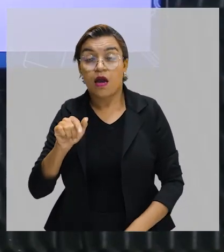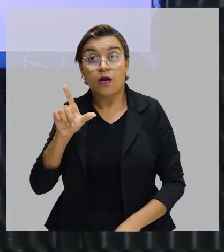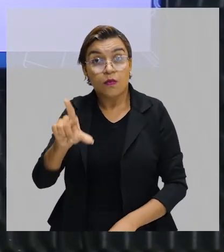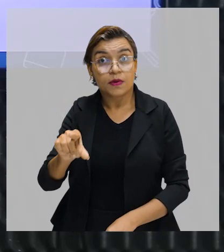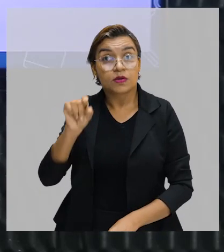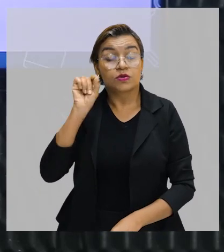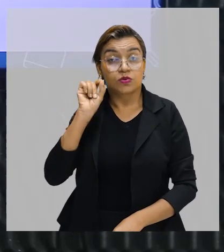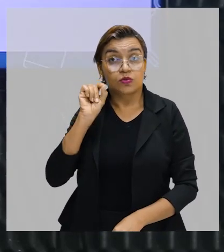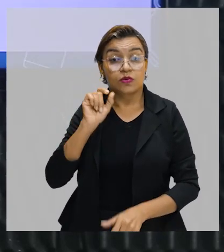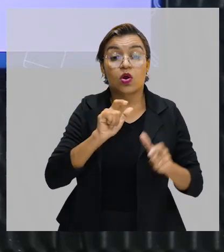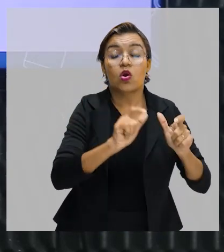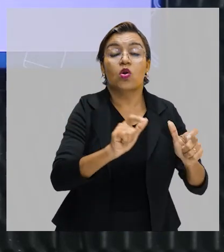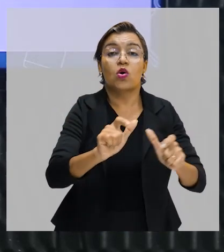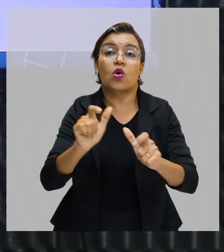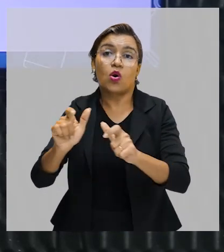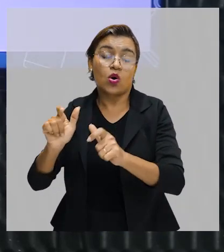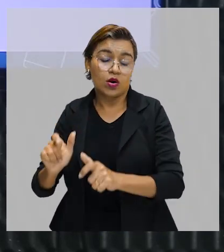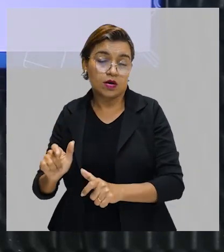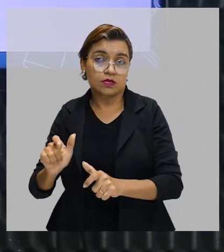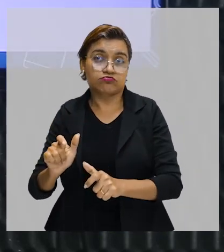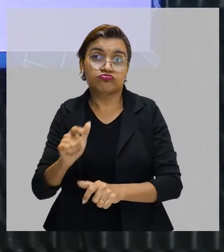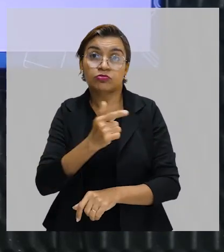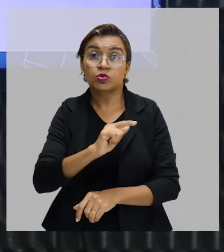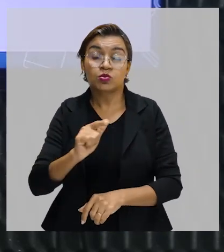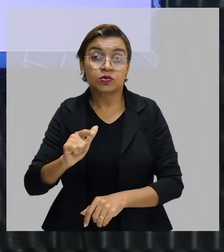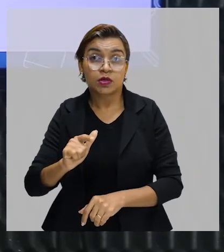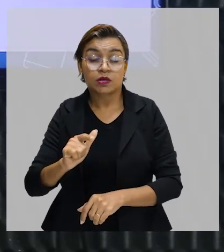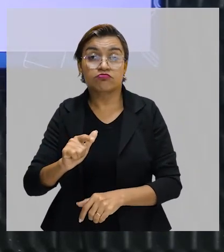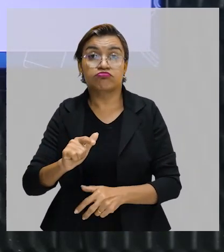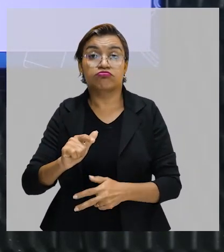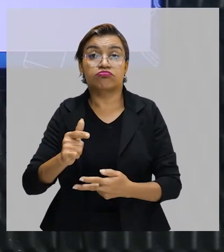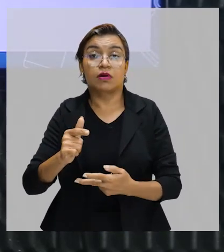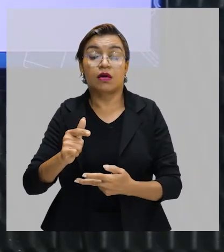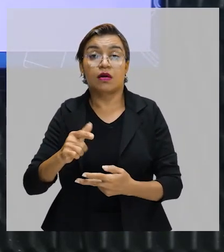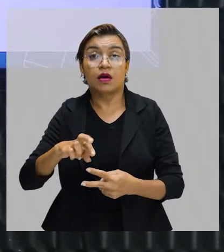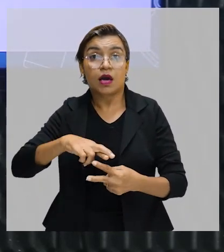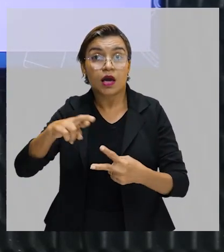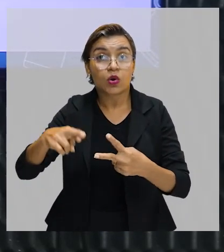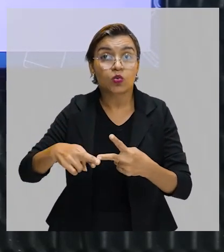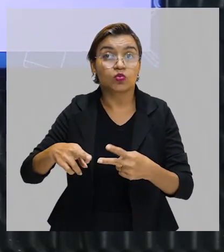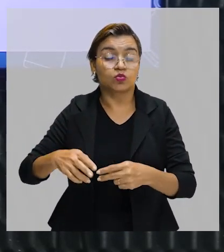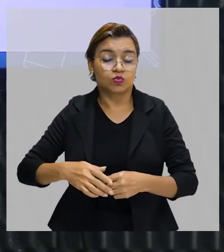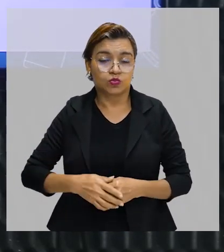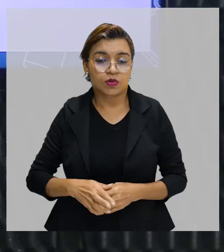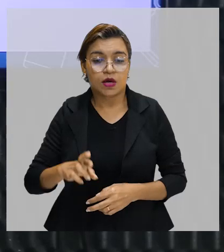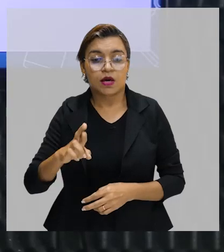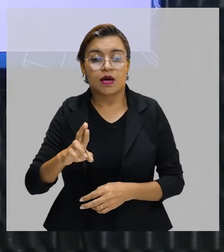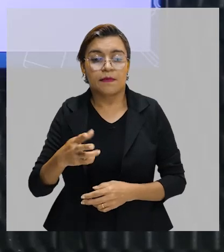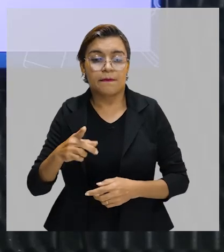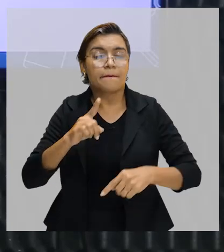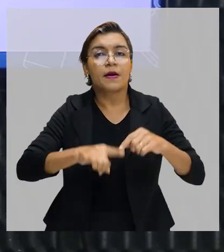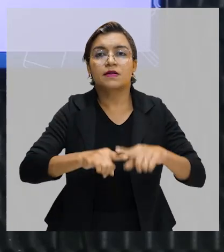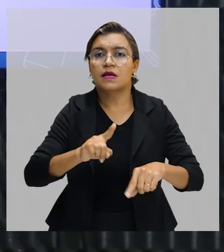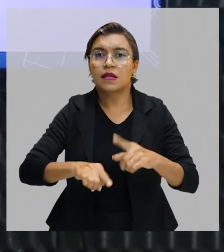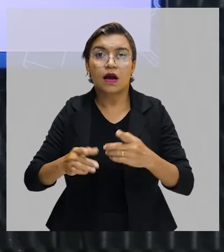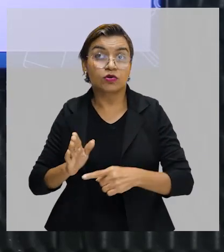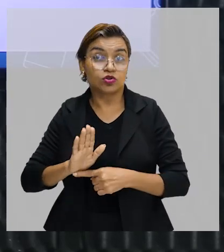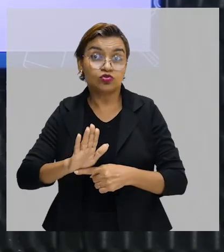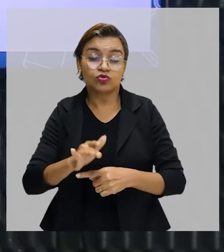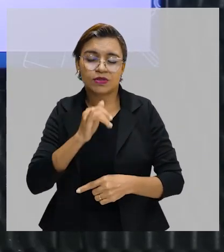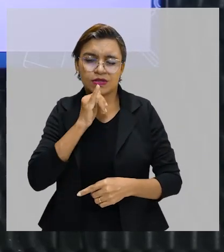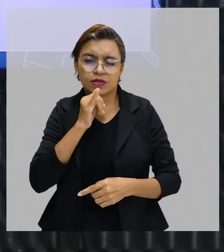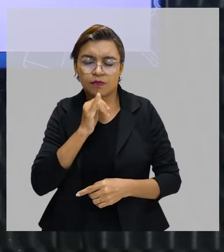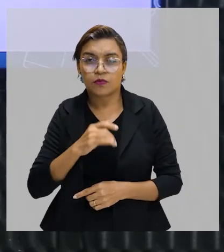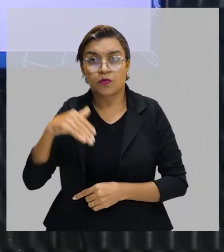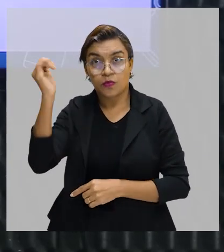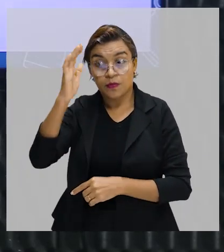para aqueles locais em que eles não têm esse recurso. Tá ok? De ser colocadas as hidrelétricas, por exemplo. Aqui no Brasil,